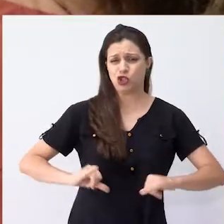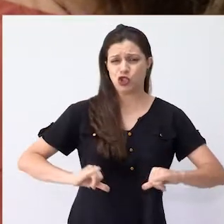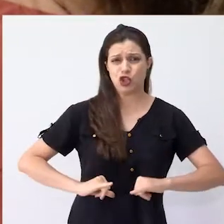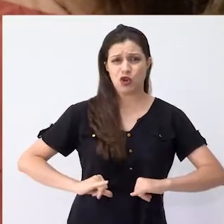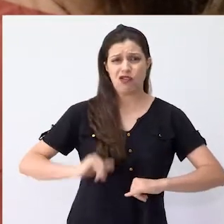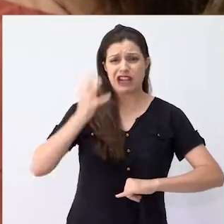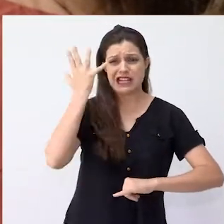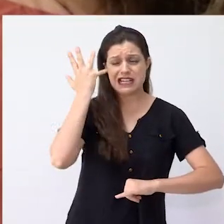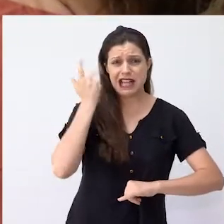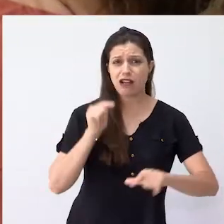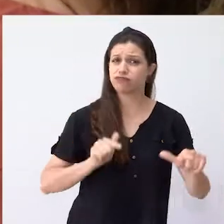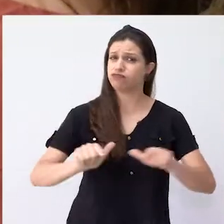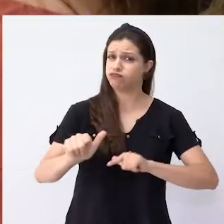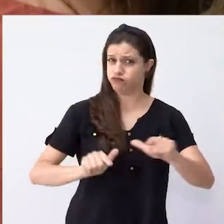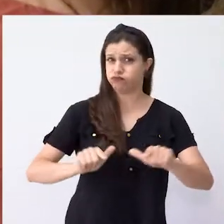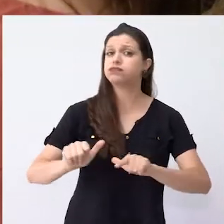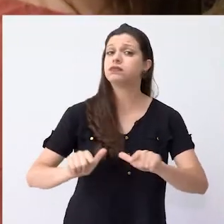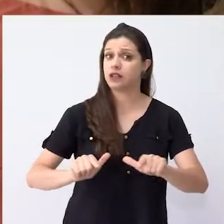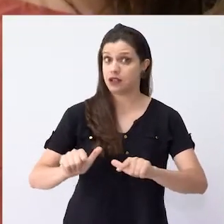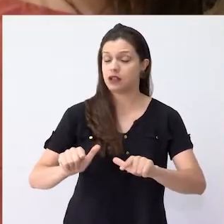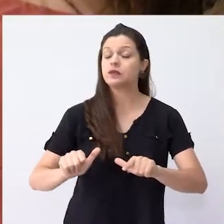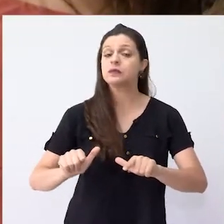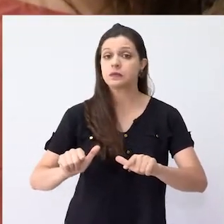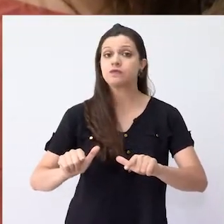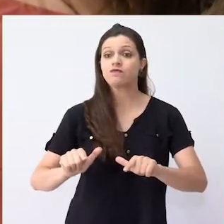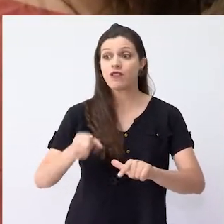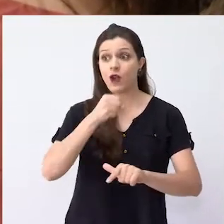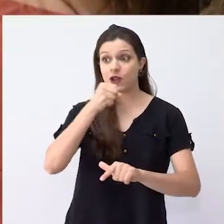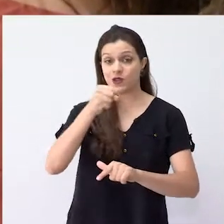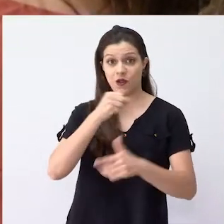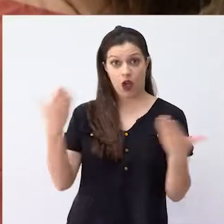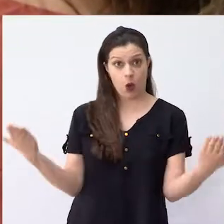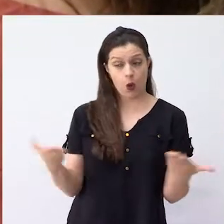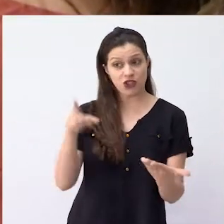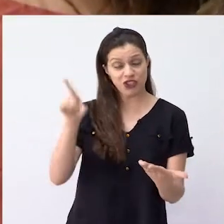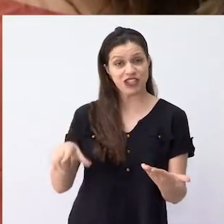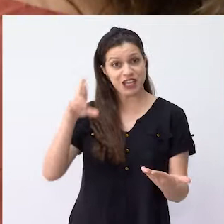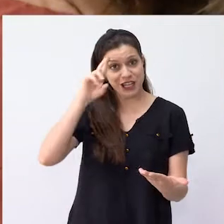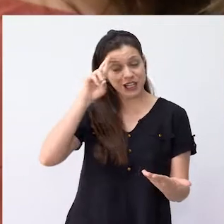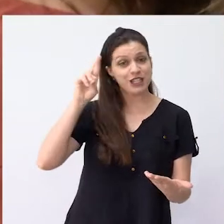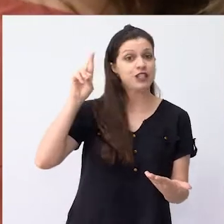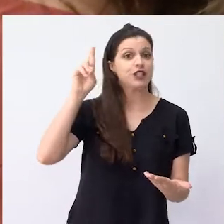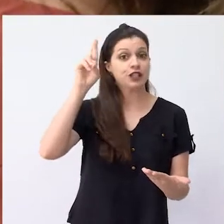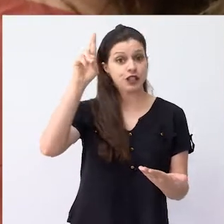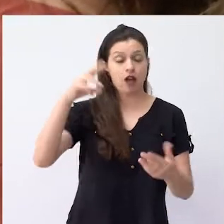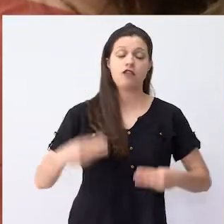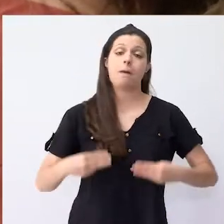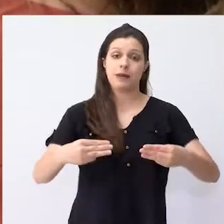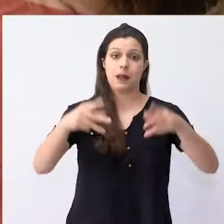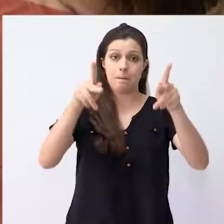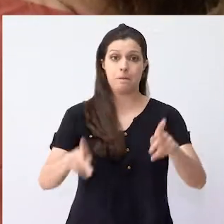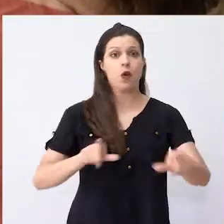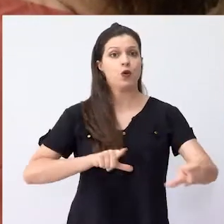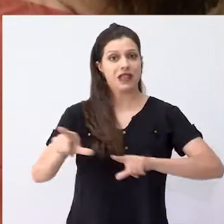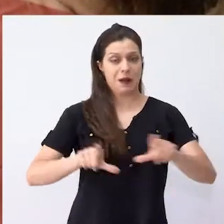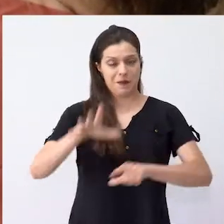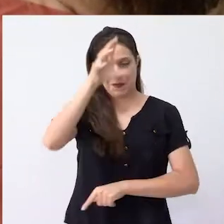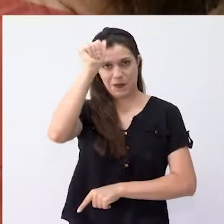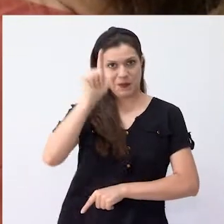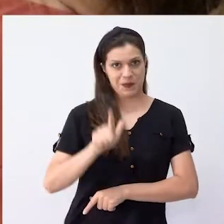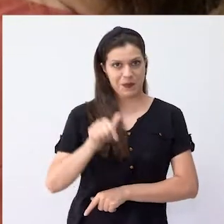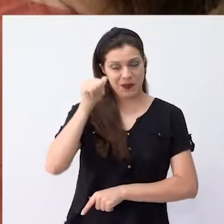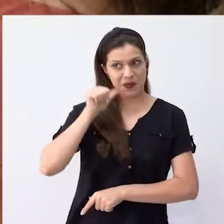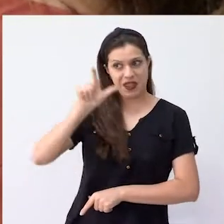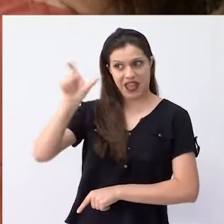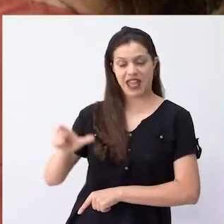exploração do trabalho infantil com a nossa entrevistada de hoje, que atualmente ocupa a chefia do Ministério Público do Trabalho em Mato Grosso do Sul,